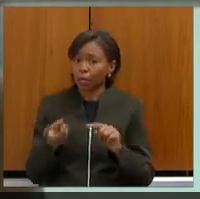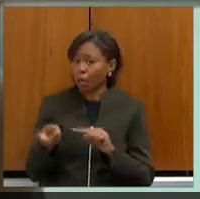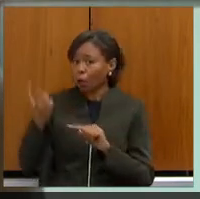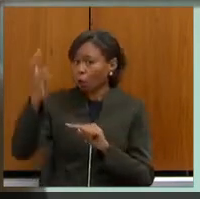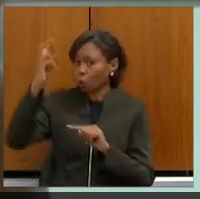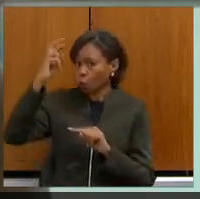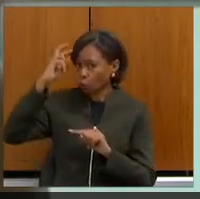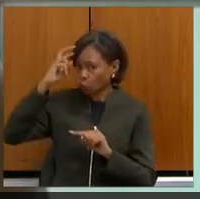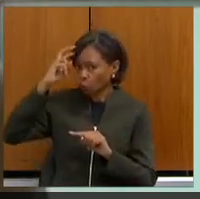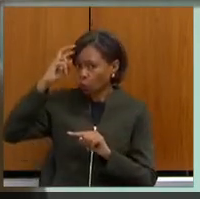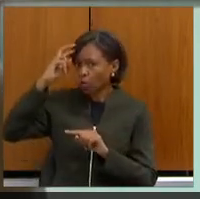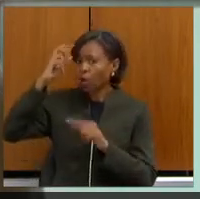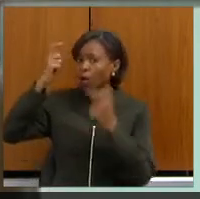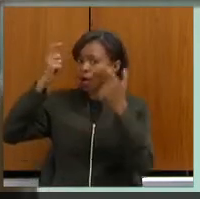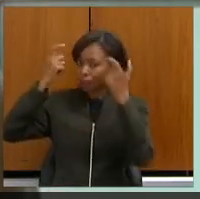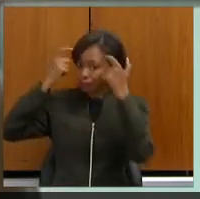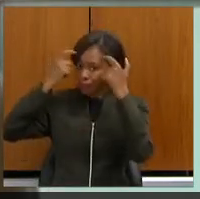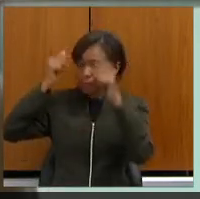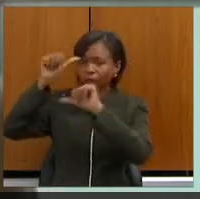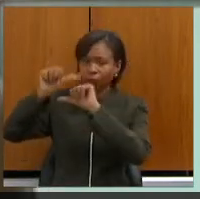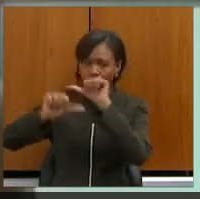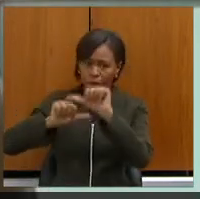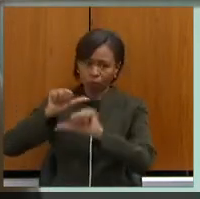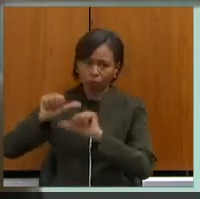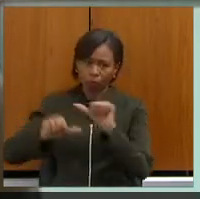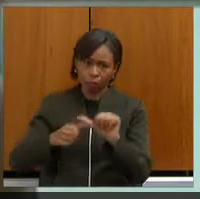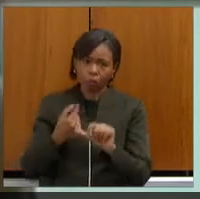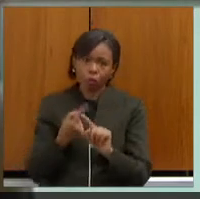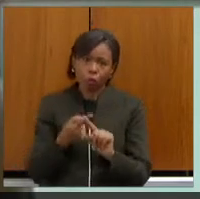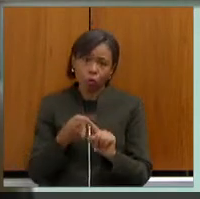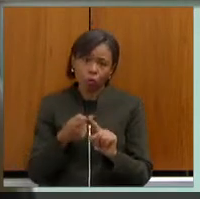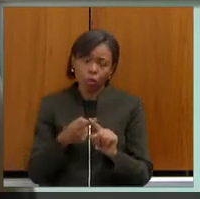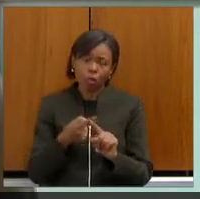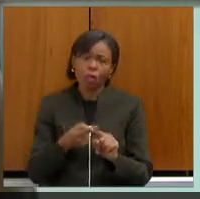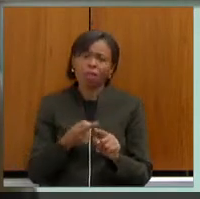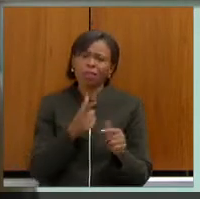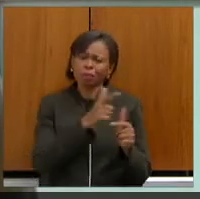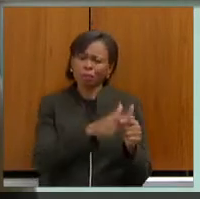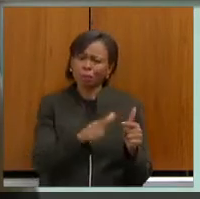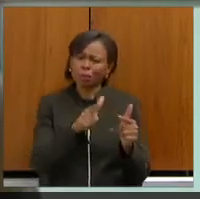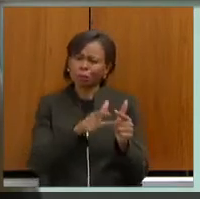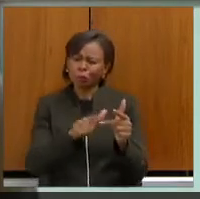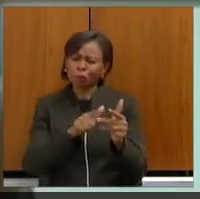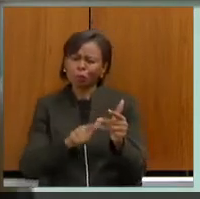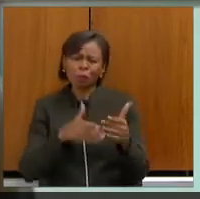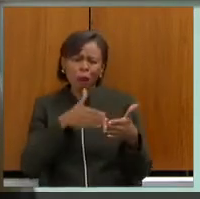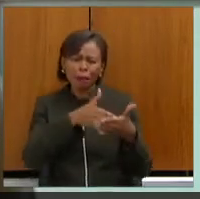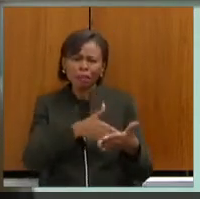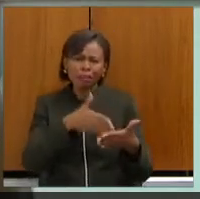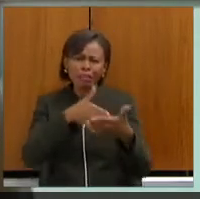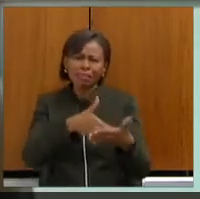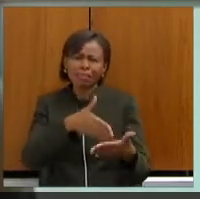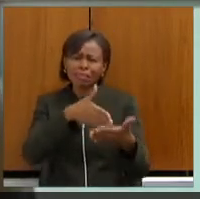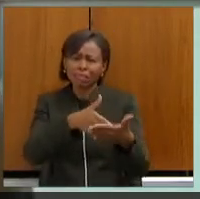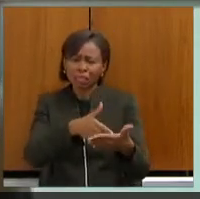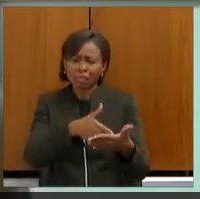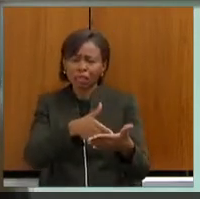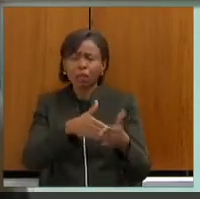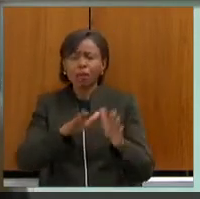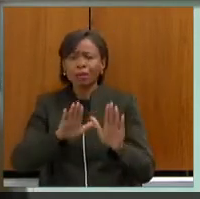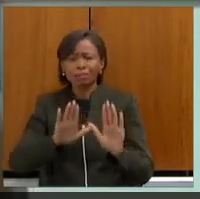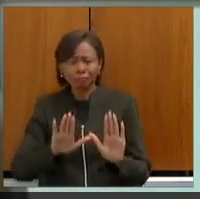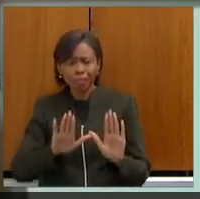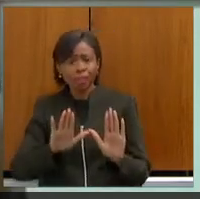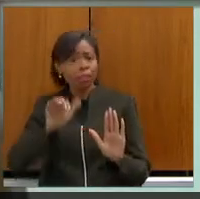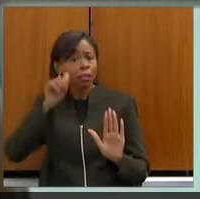porque depois de todos esses obstáculos preocuparam os espaços de poder as mulheres aí não enfrentam né